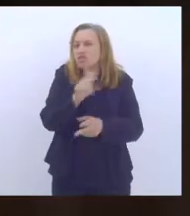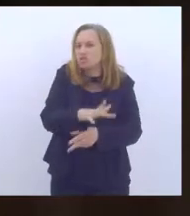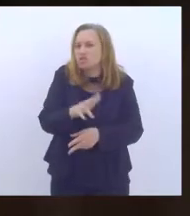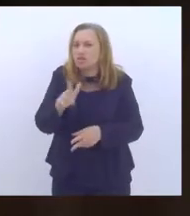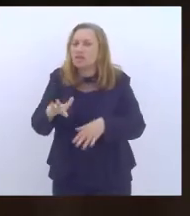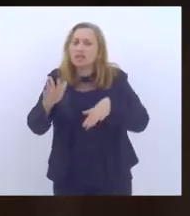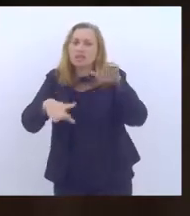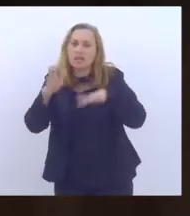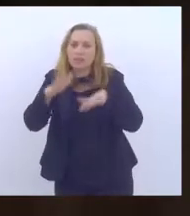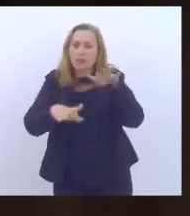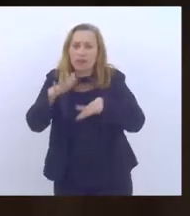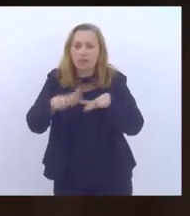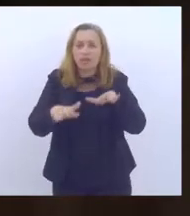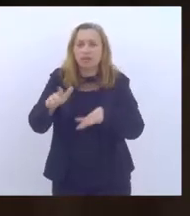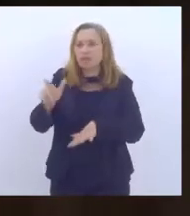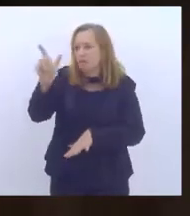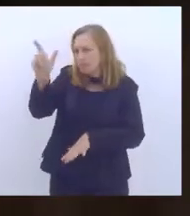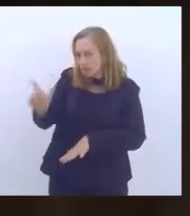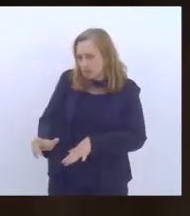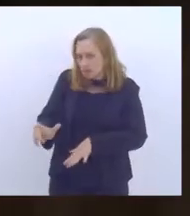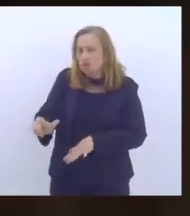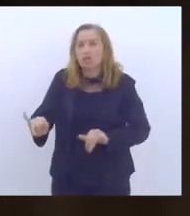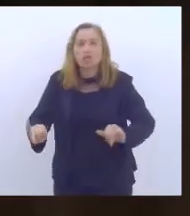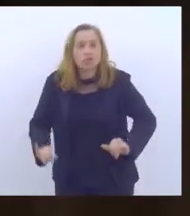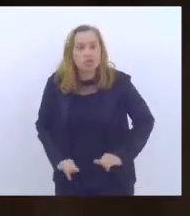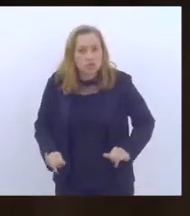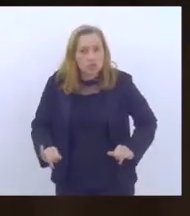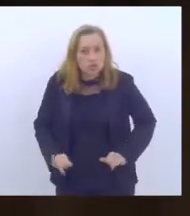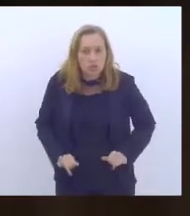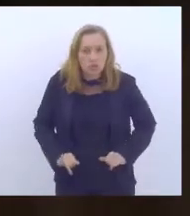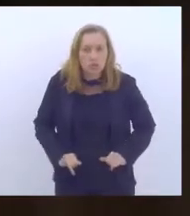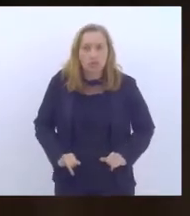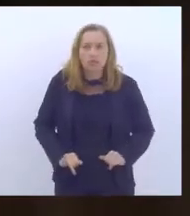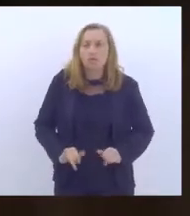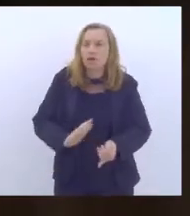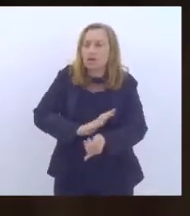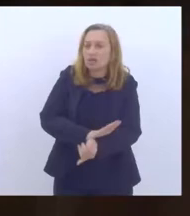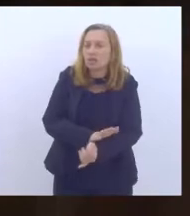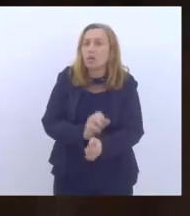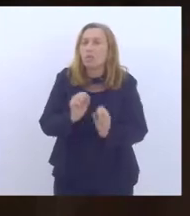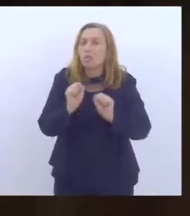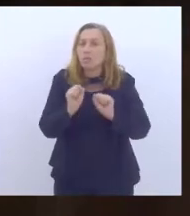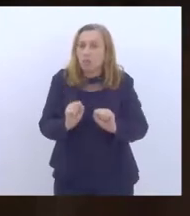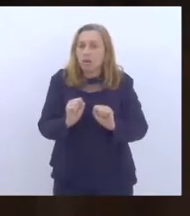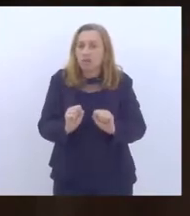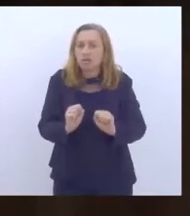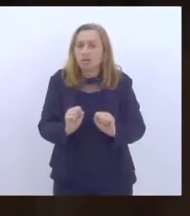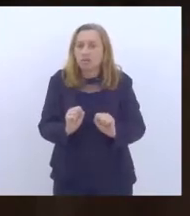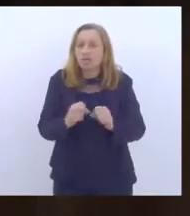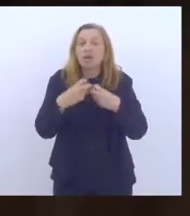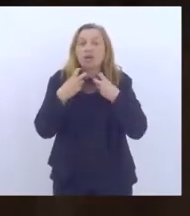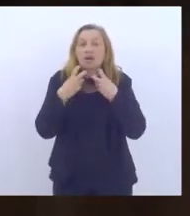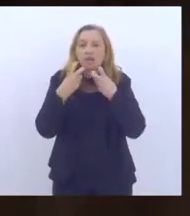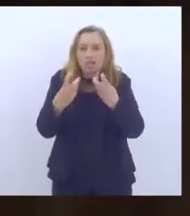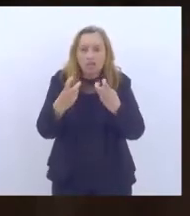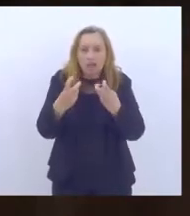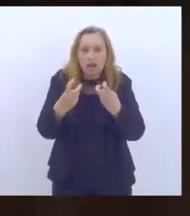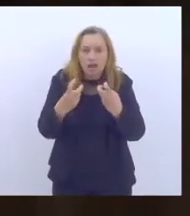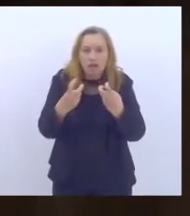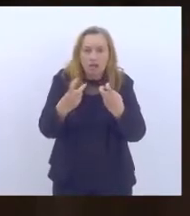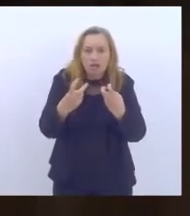de é da pessoa que sofre o racismo ela sequer pode é gritar